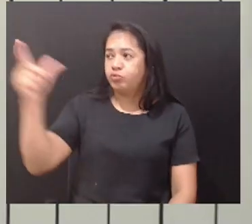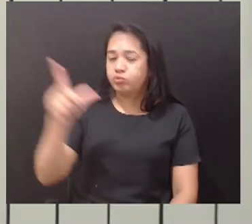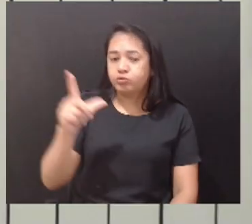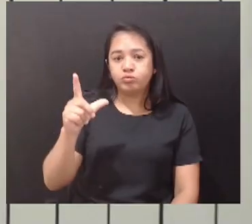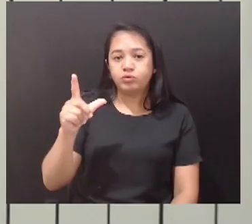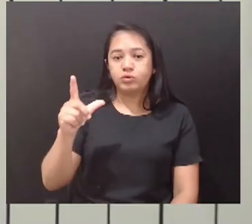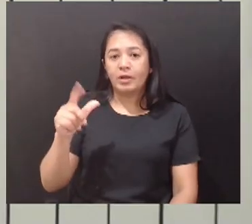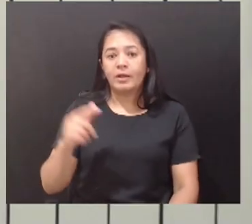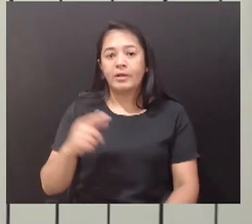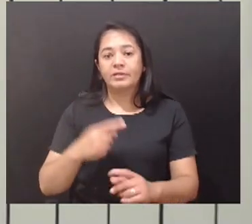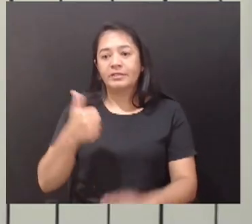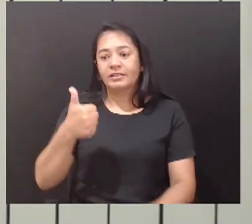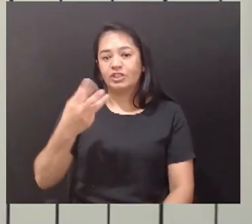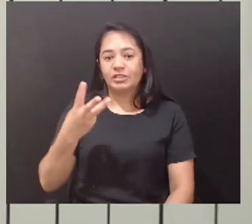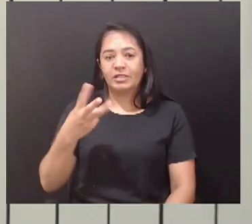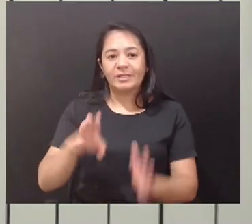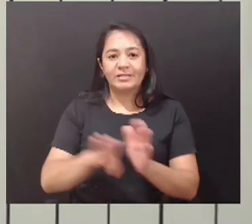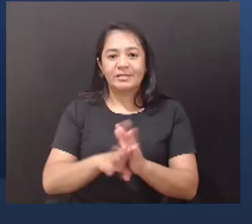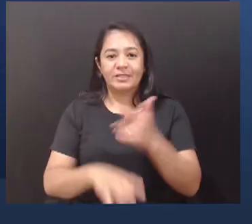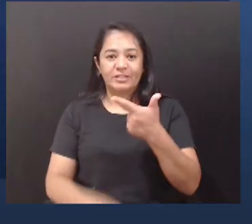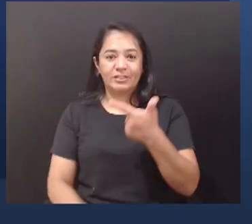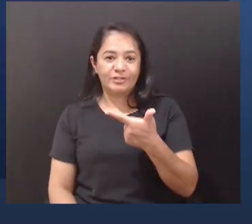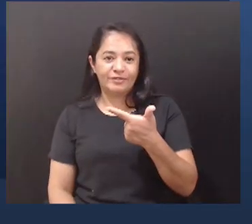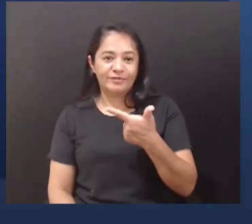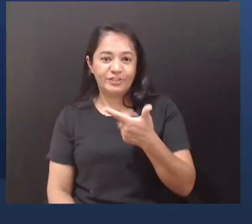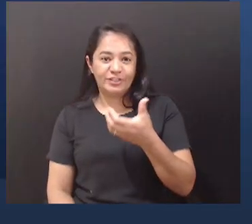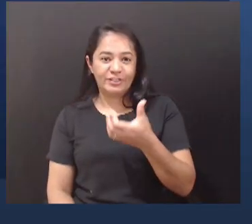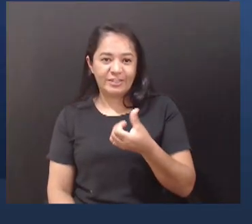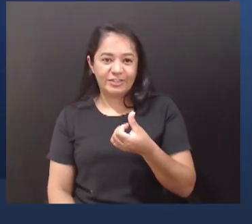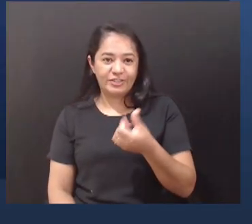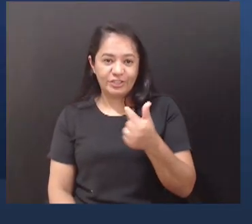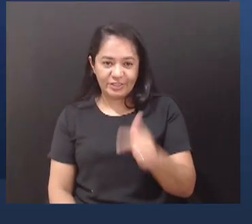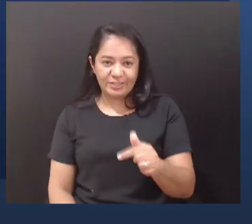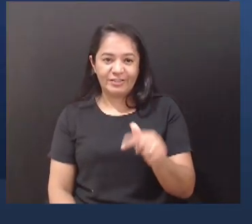de 13 e a máxima de 27 graus.